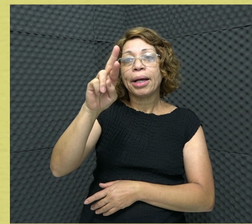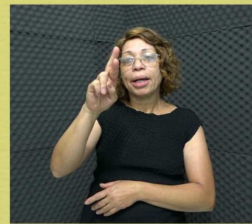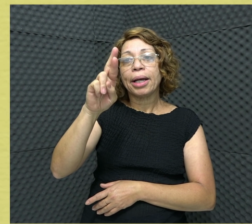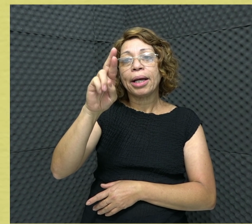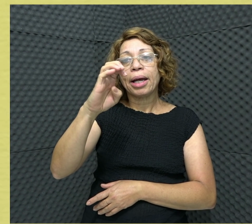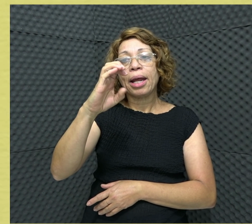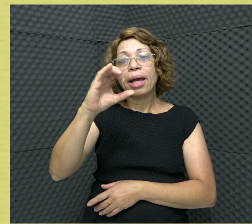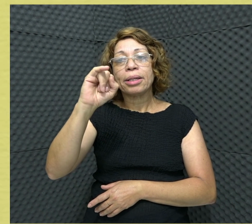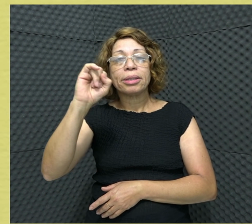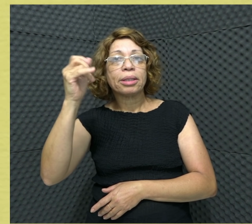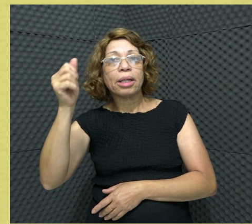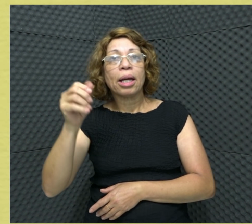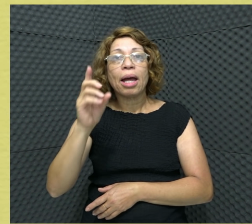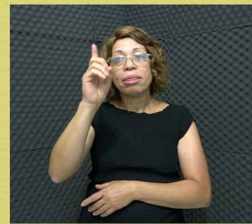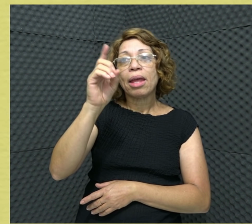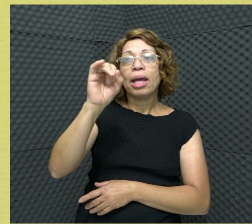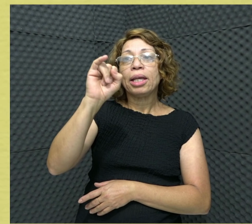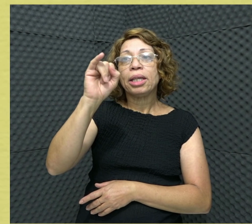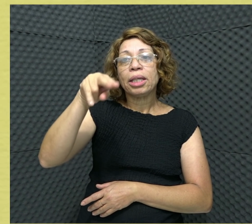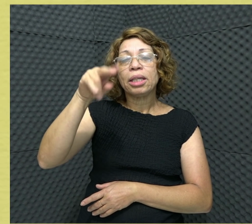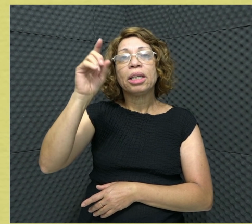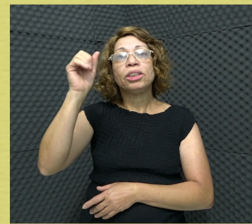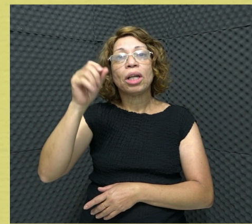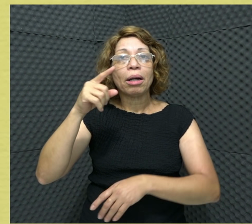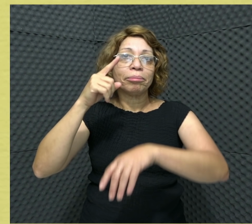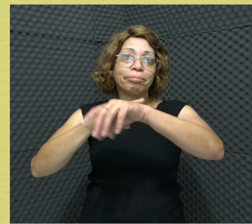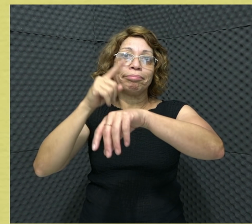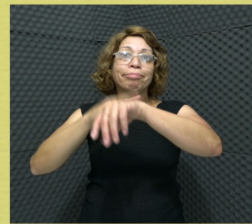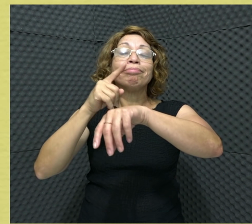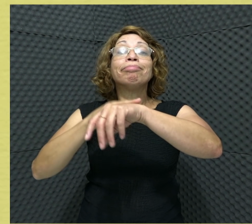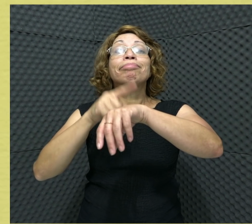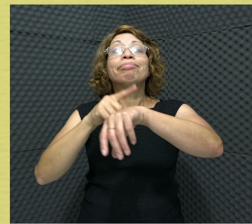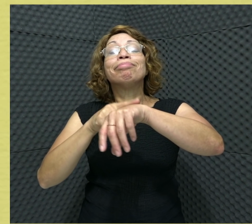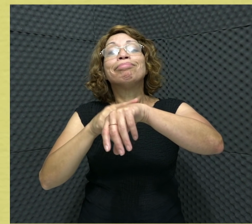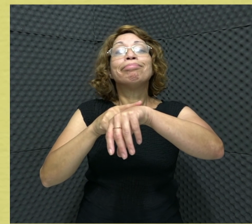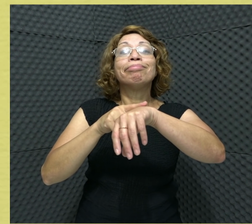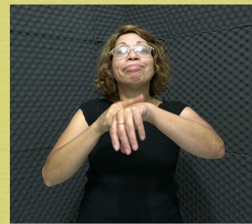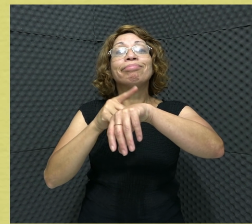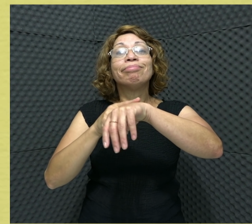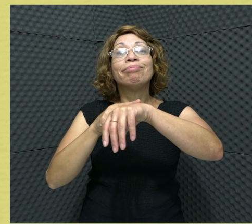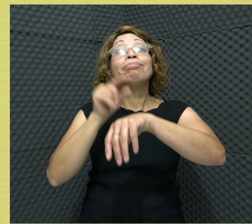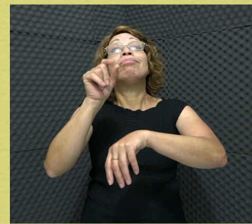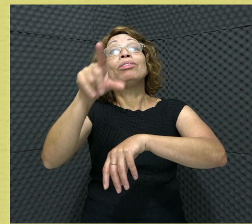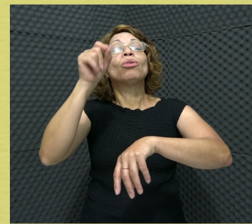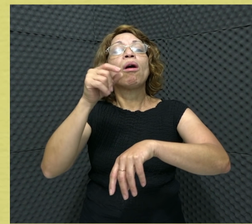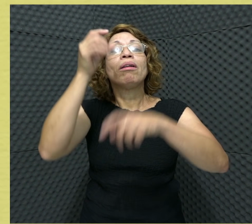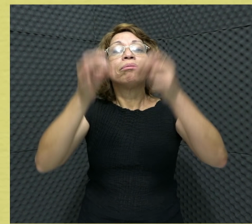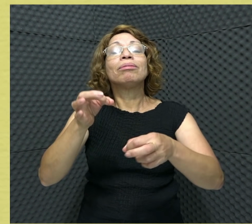C, Grécia. Letra D, Índia. Tempo.